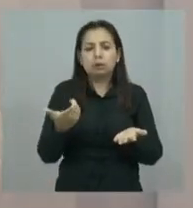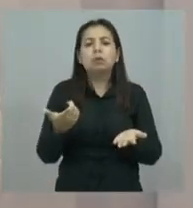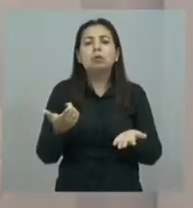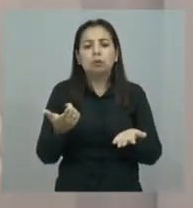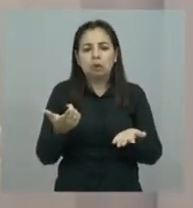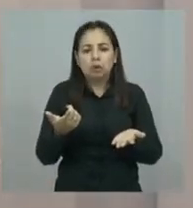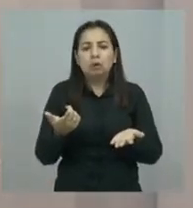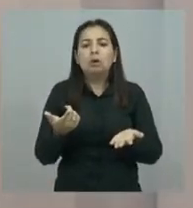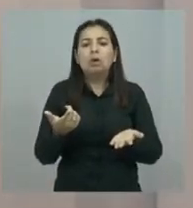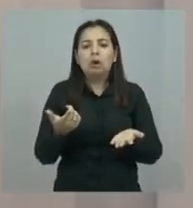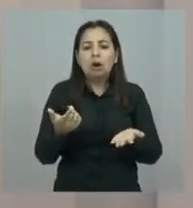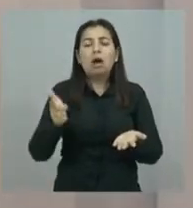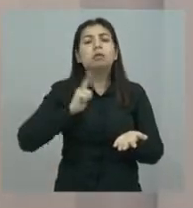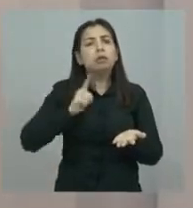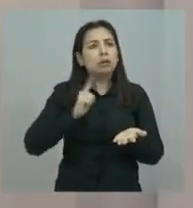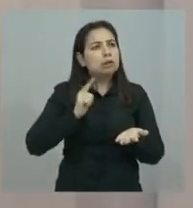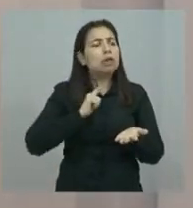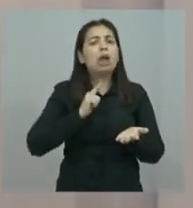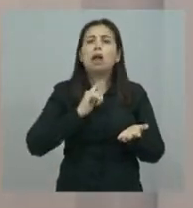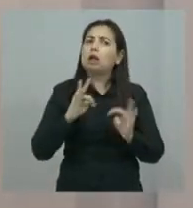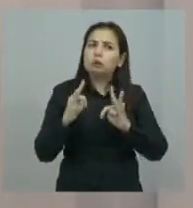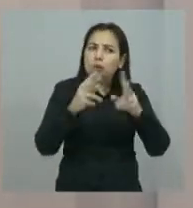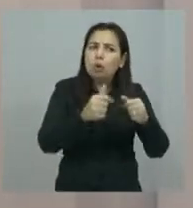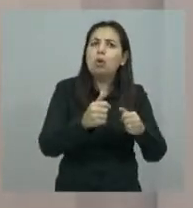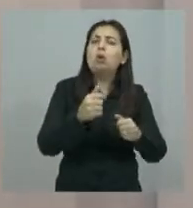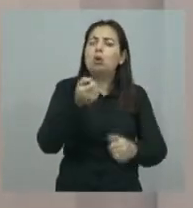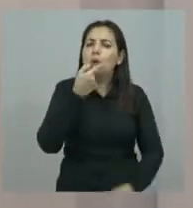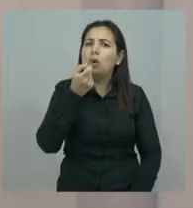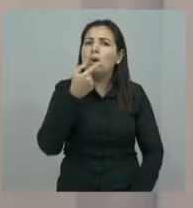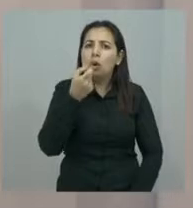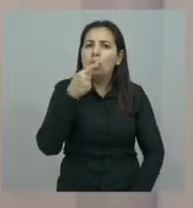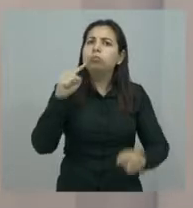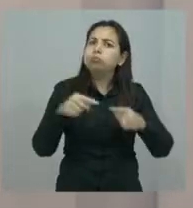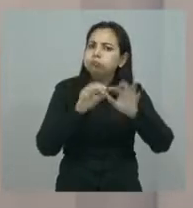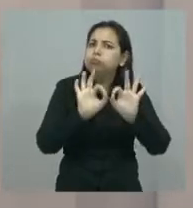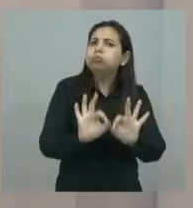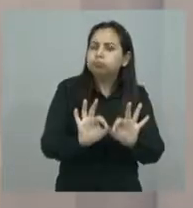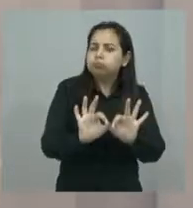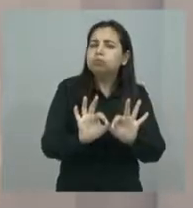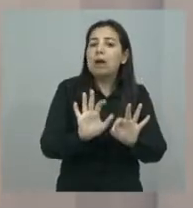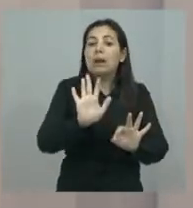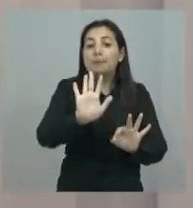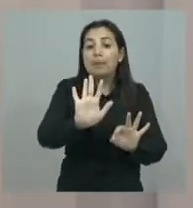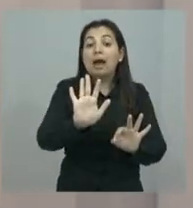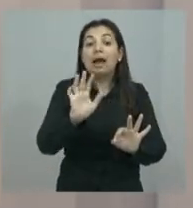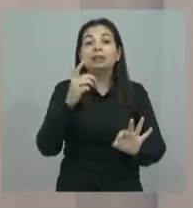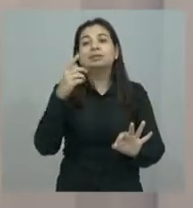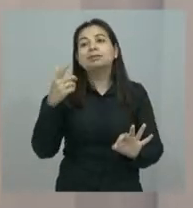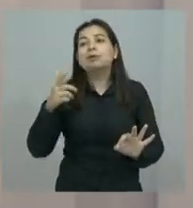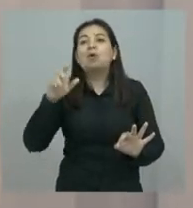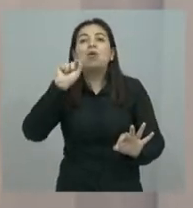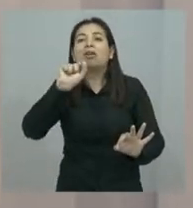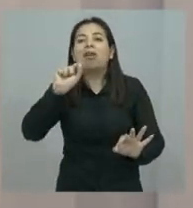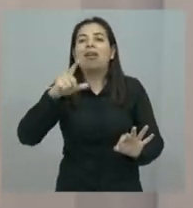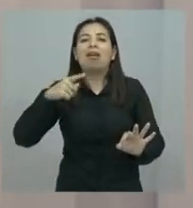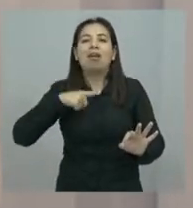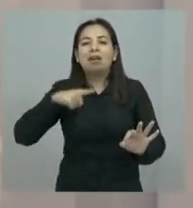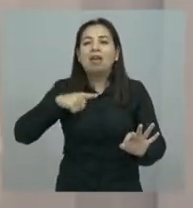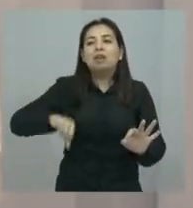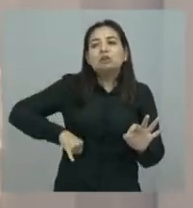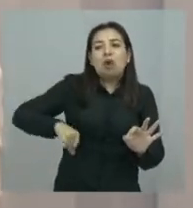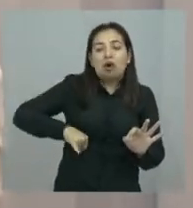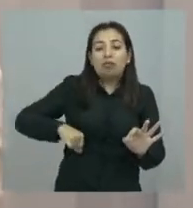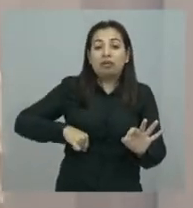amparato medicinal que nós temos, graças a Deus. Mas o problema do HIV é o estigma e o preconceito, né? Por exemplo, quando você